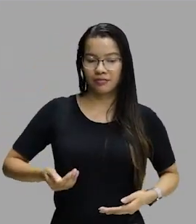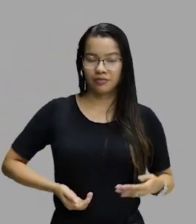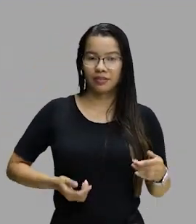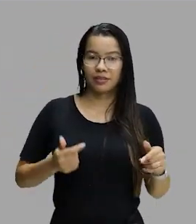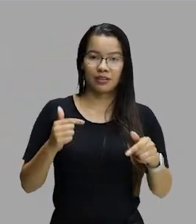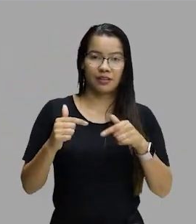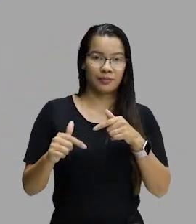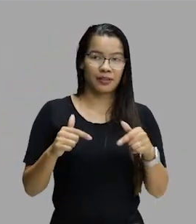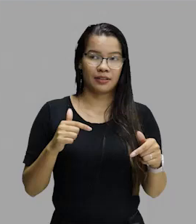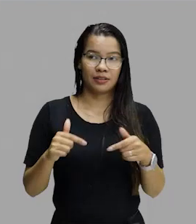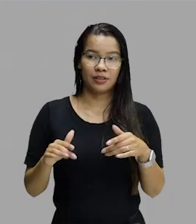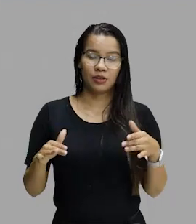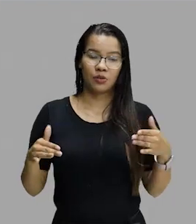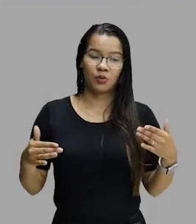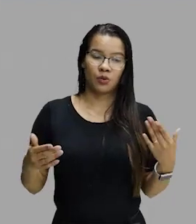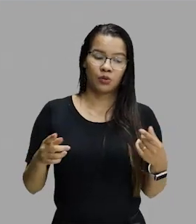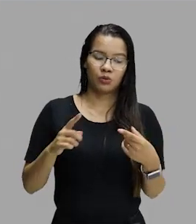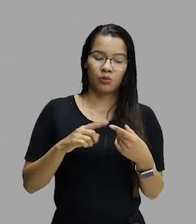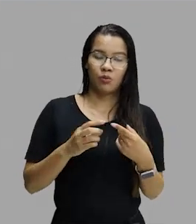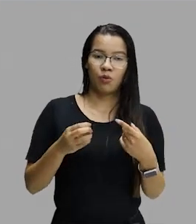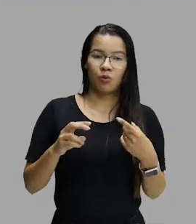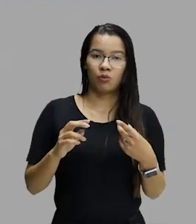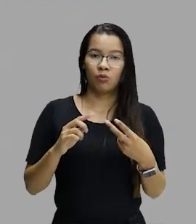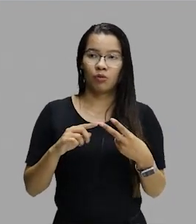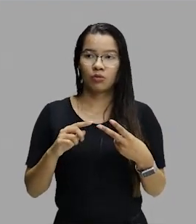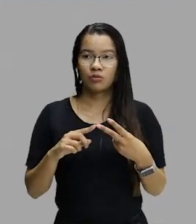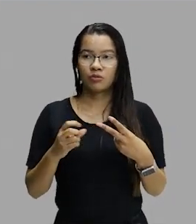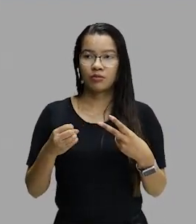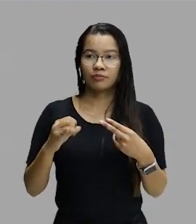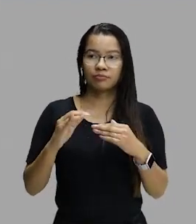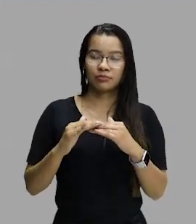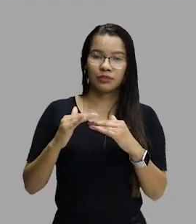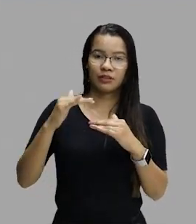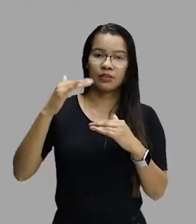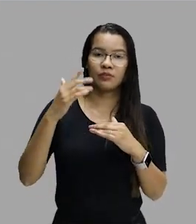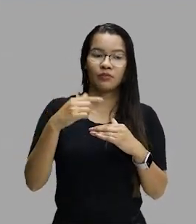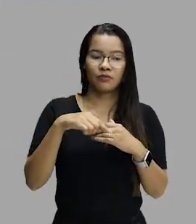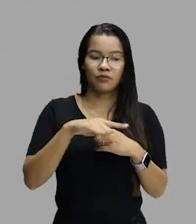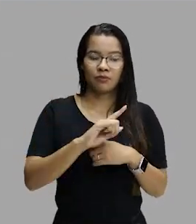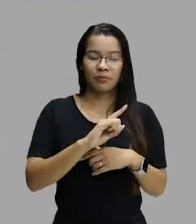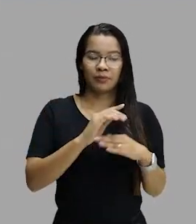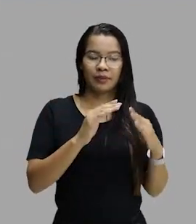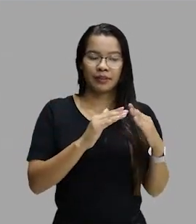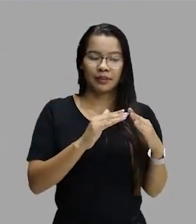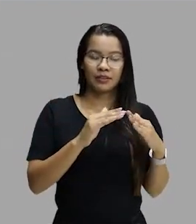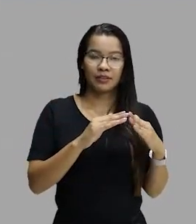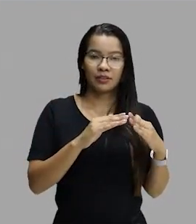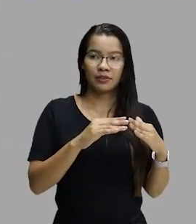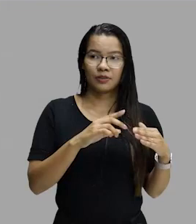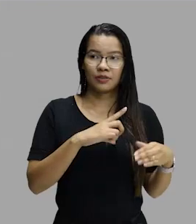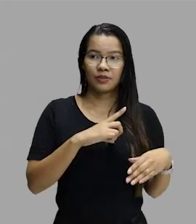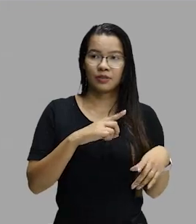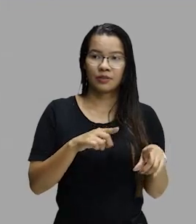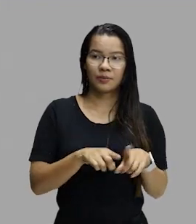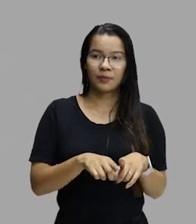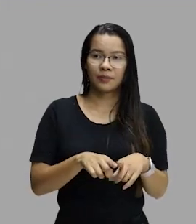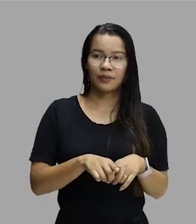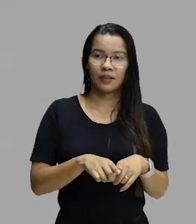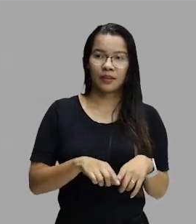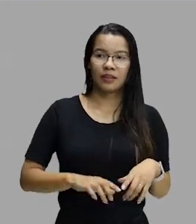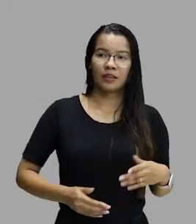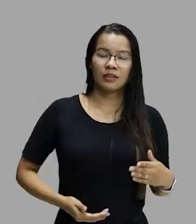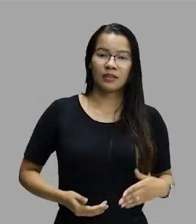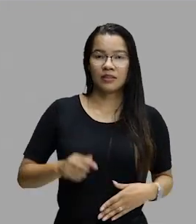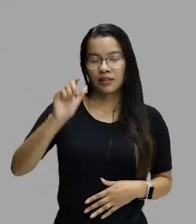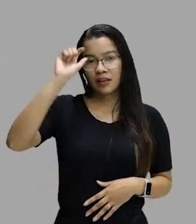lavouras, e quando um outro se sobressaía, ele ia para a casa grande. E ainda tinha também os escravos que precisavam